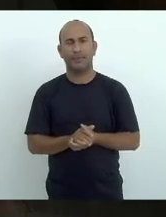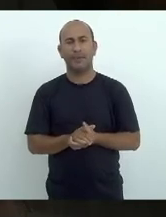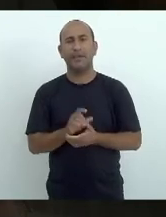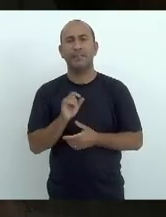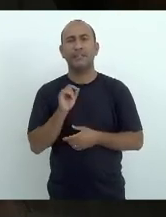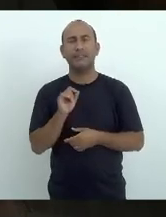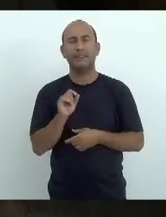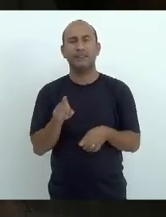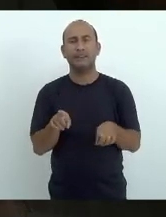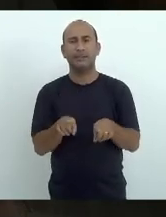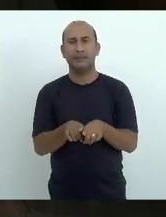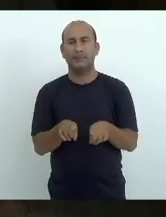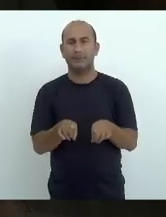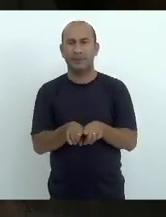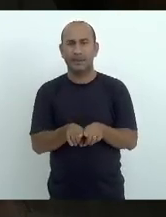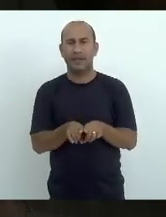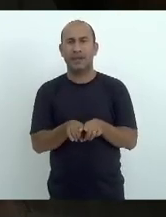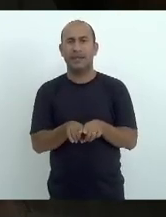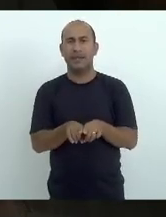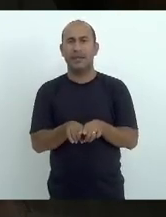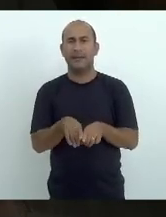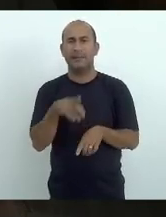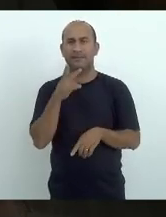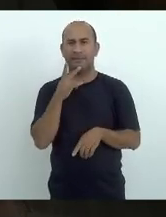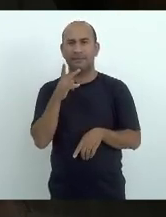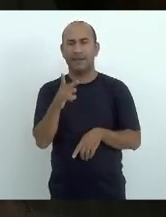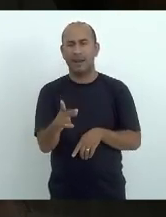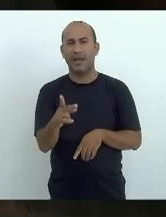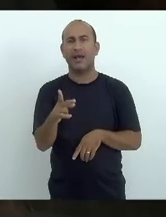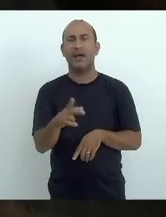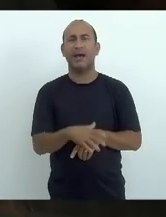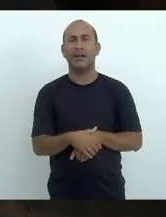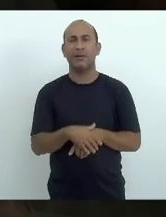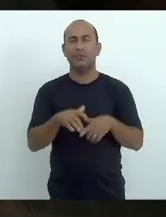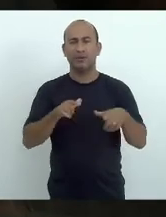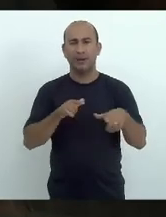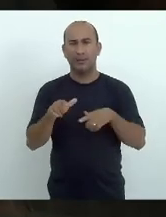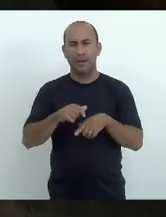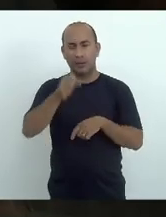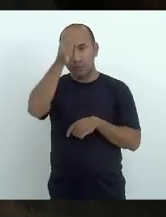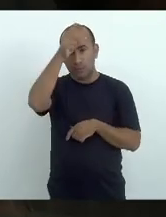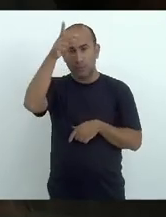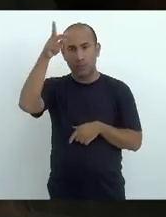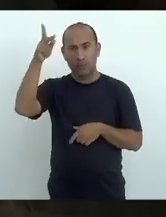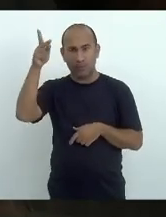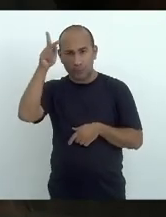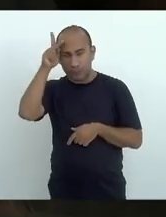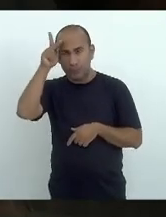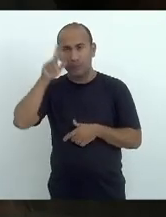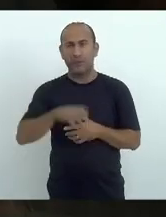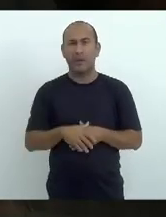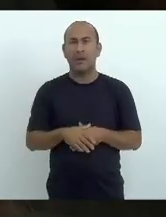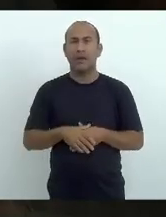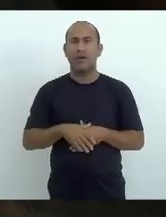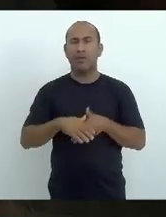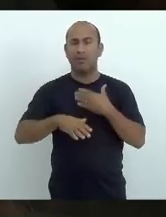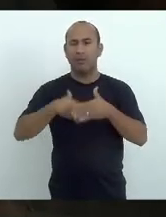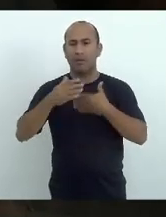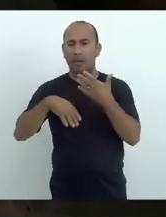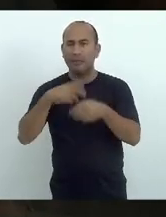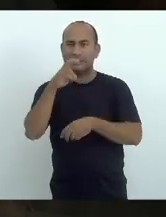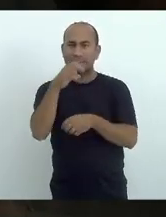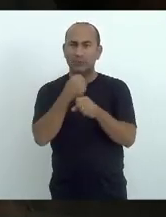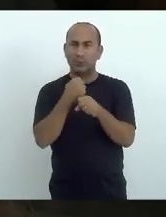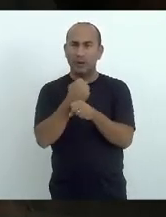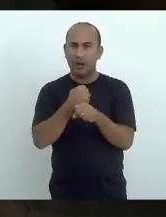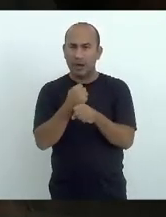desmontar, em boa medida, os serviços públicos estatais gregos. Durante 5 anos, a Grécia